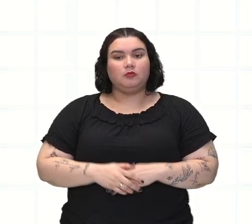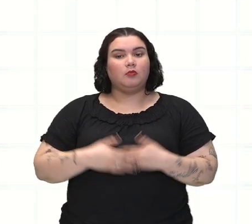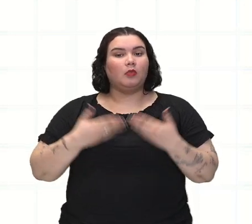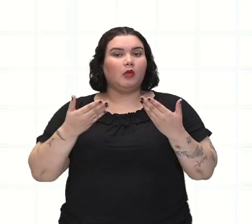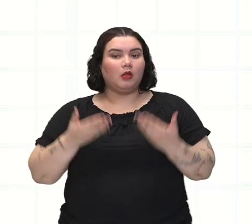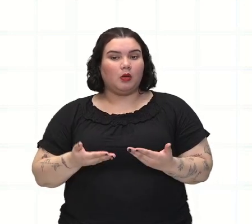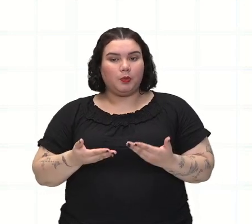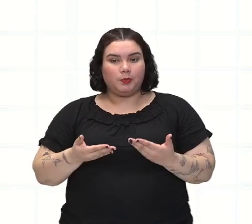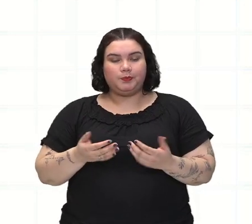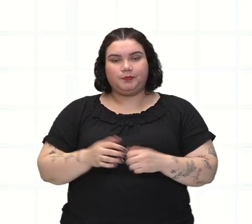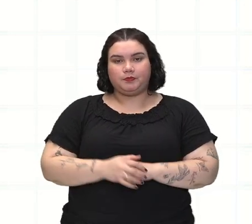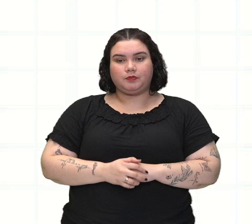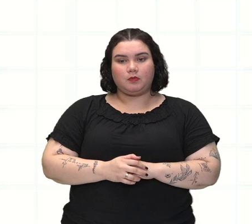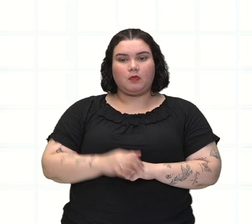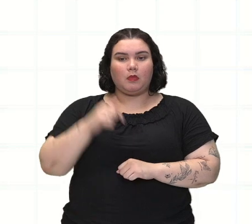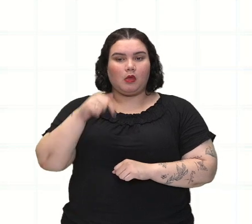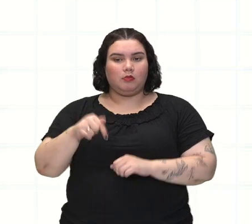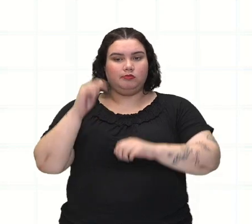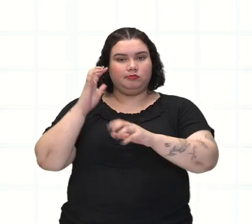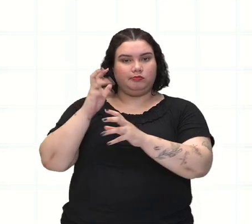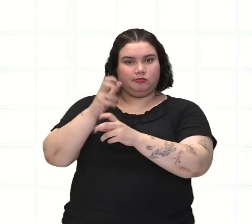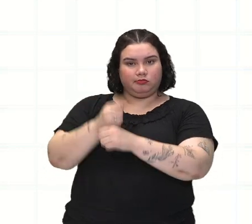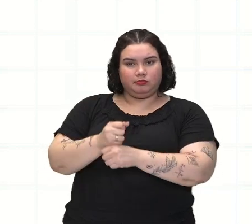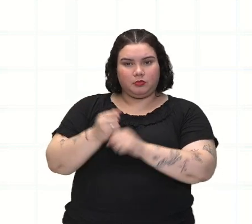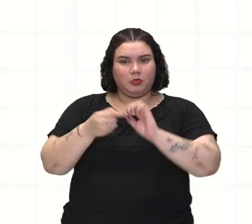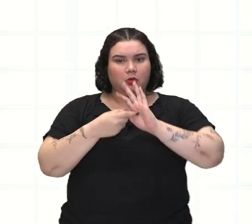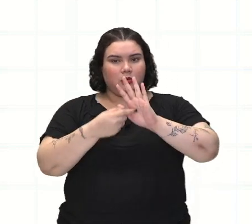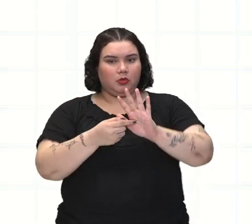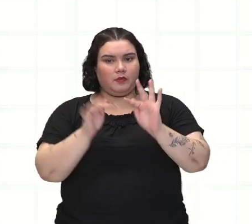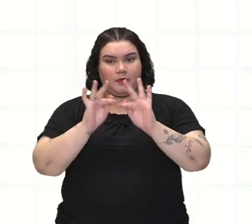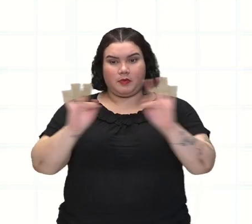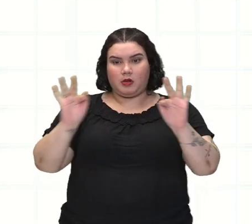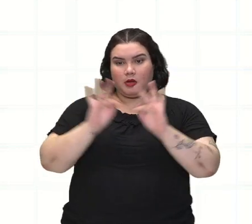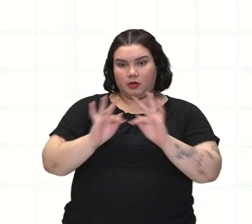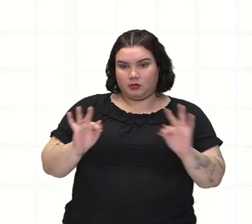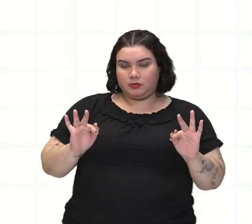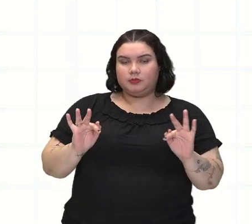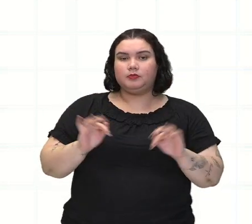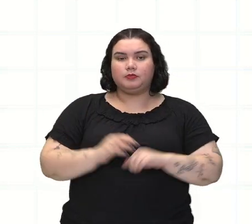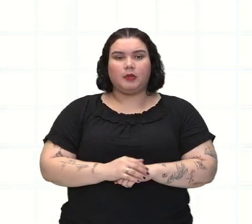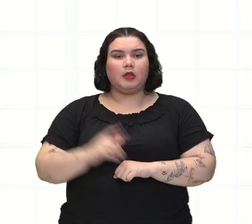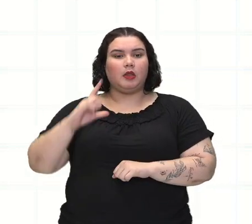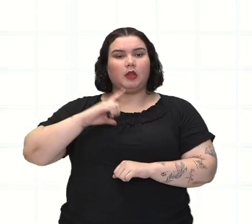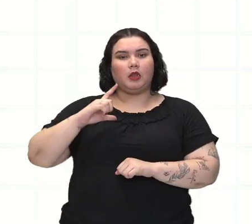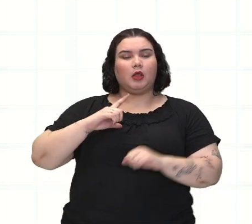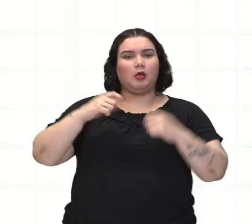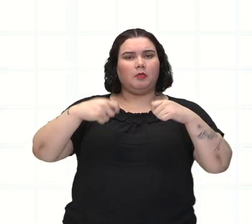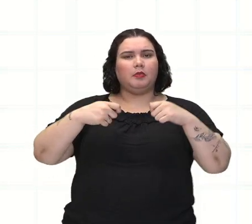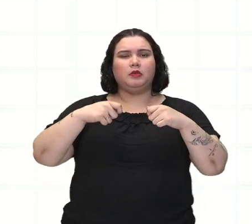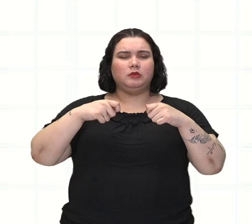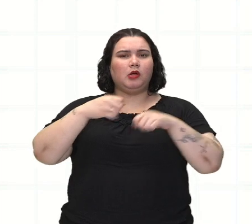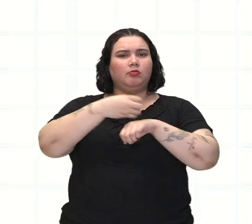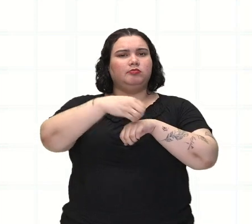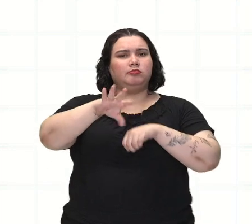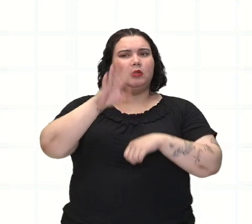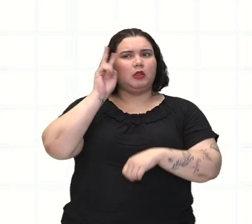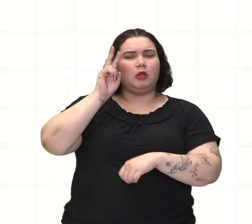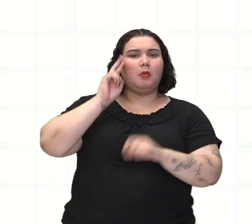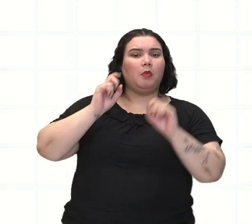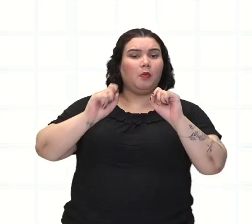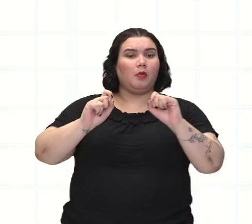Baseado nessa recapitulação de frase, nós temos que lembrar também que